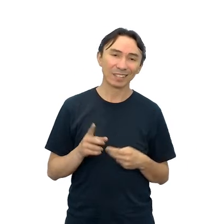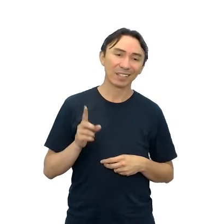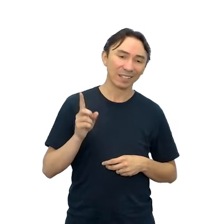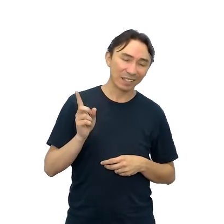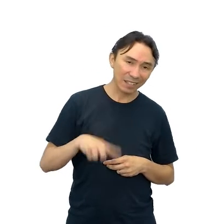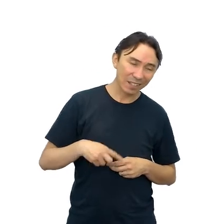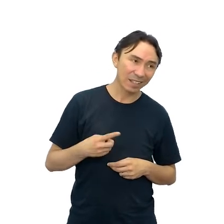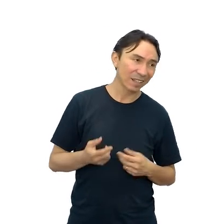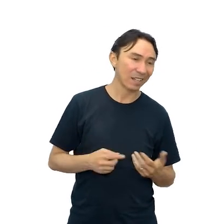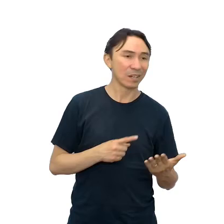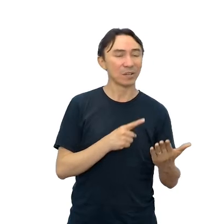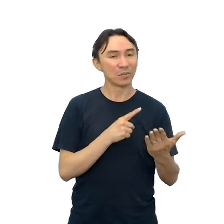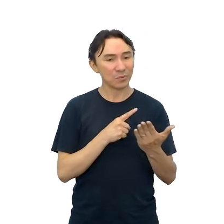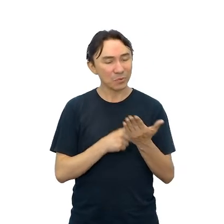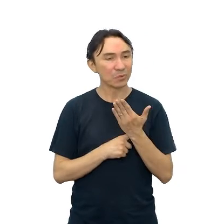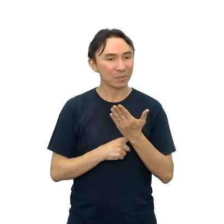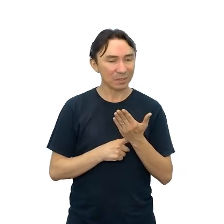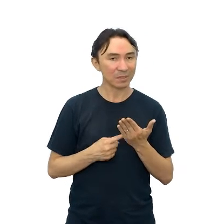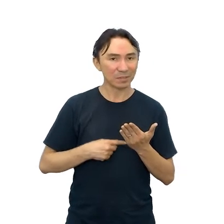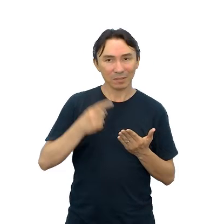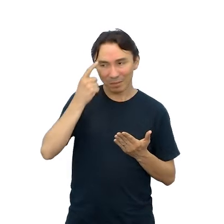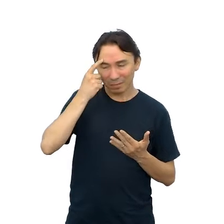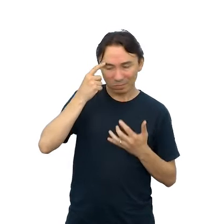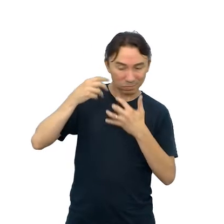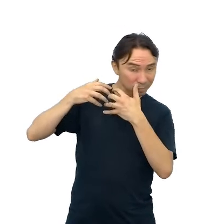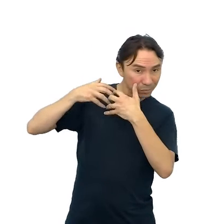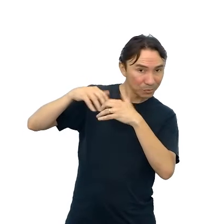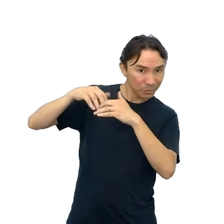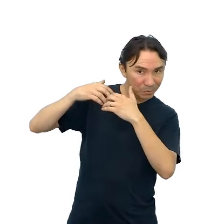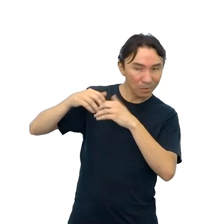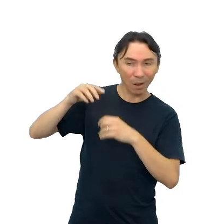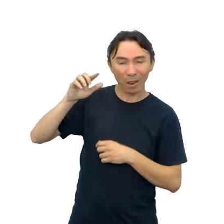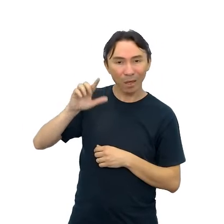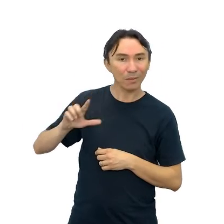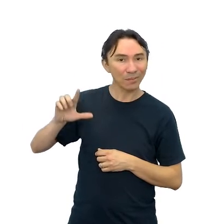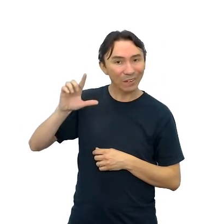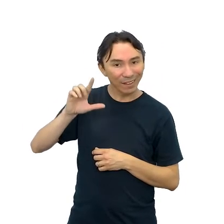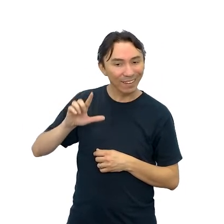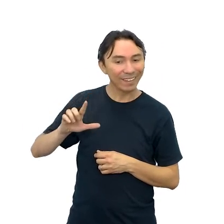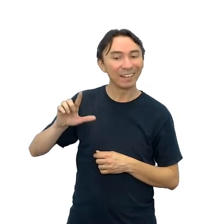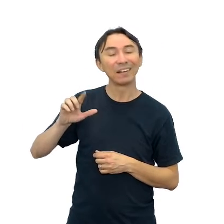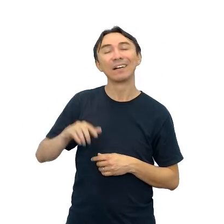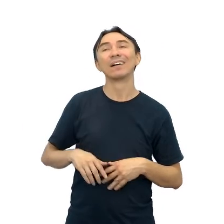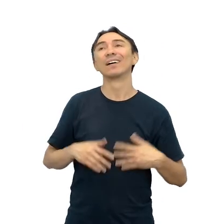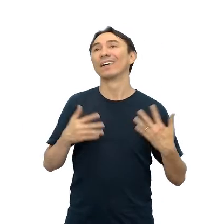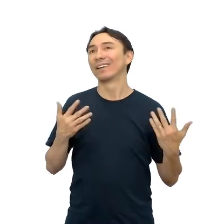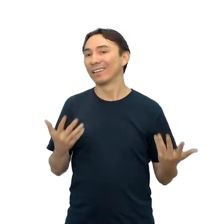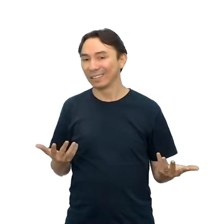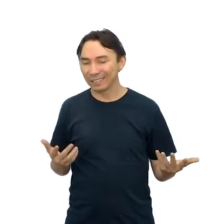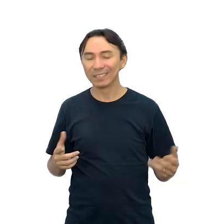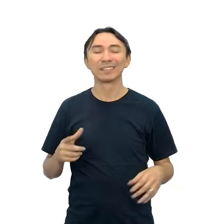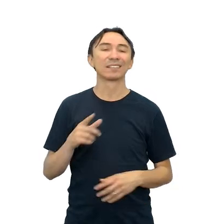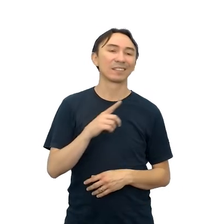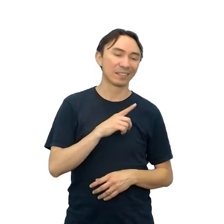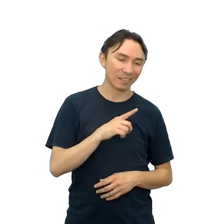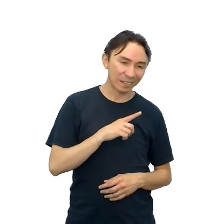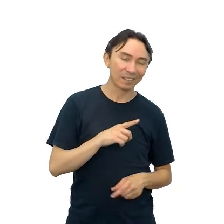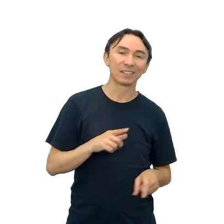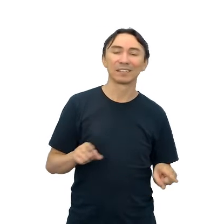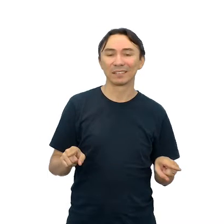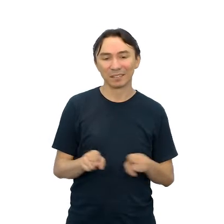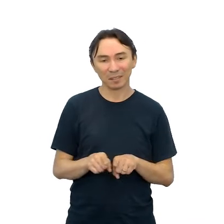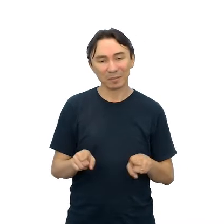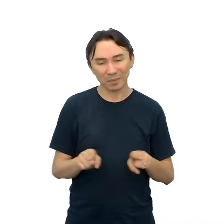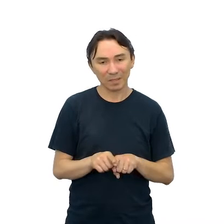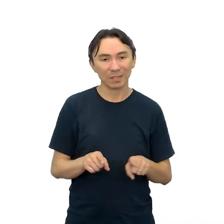instrumento para a construção do raciocínio lógico, então nós temos sim toda aquela parte da percepção